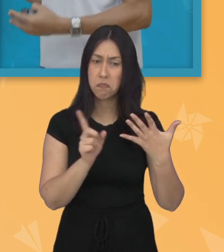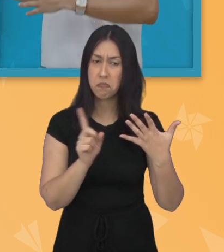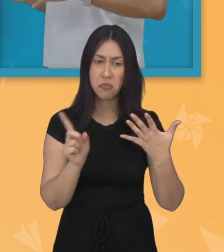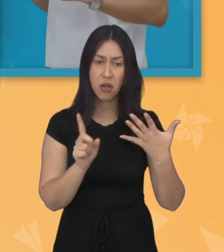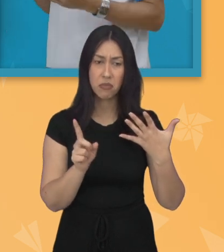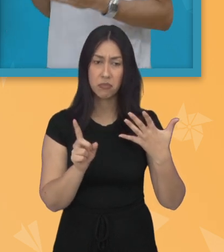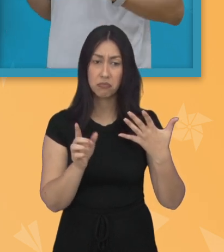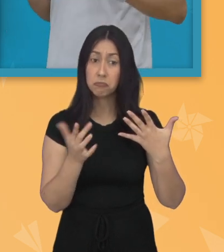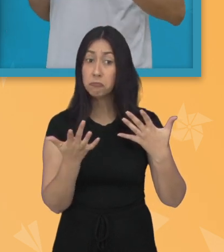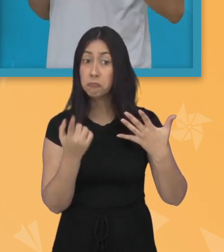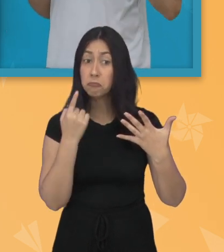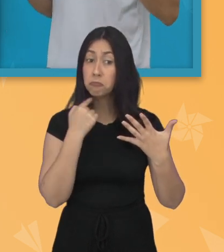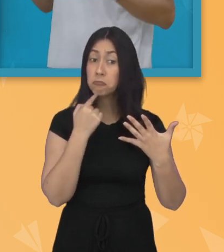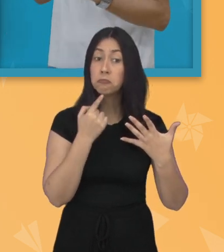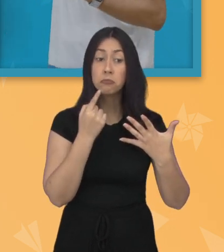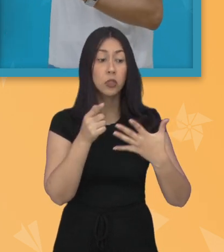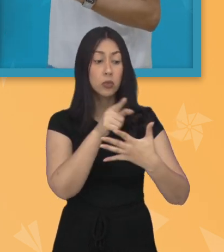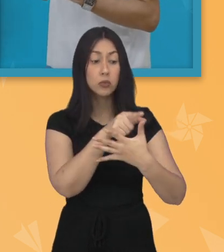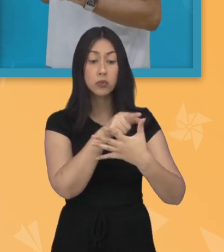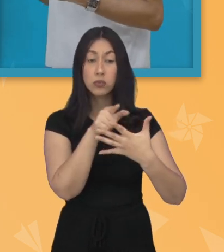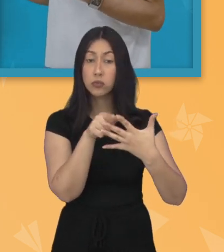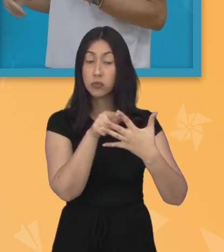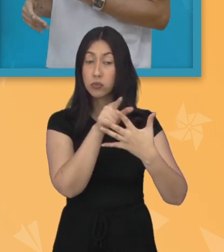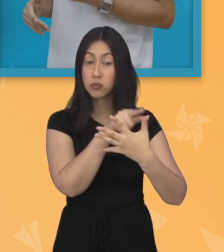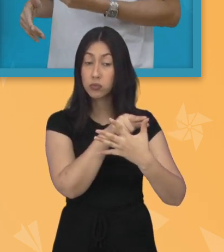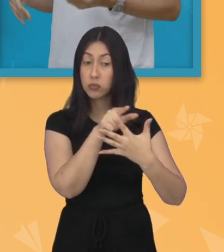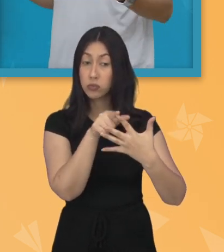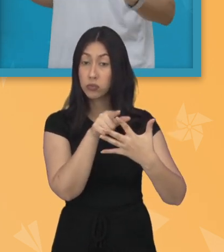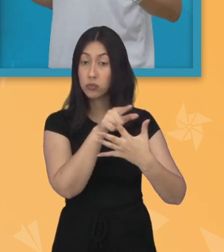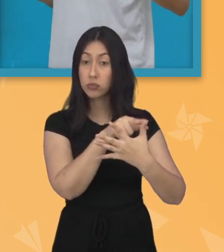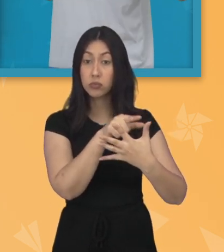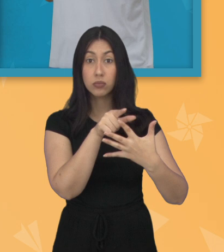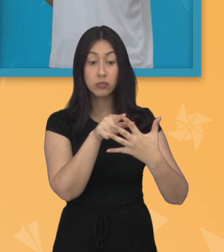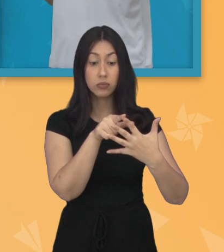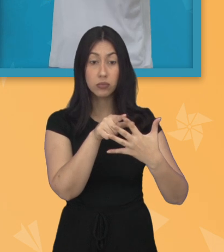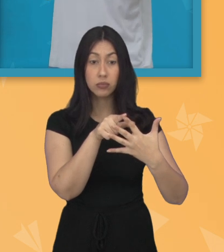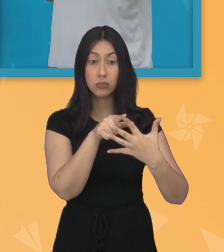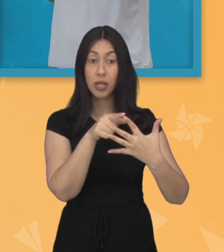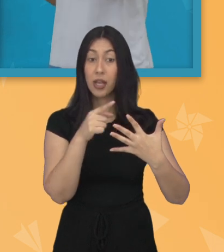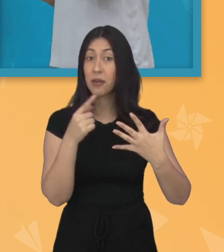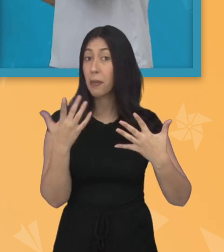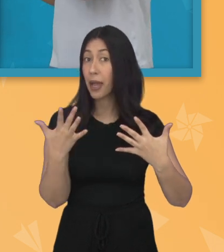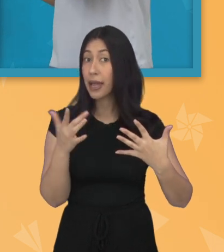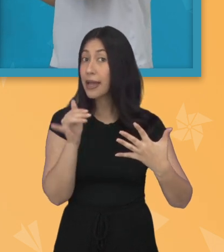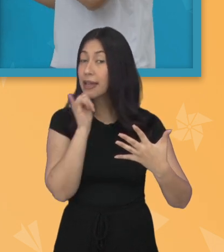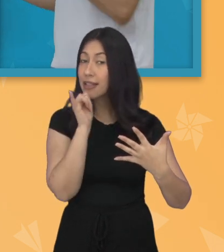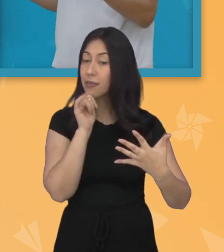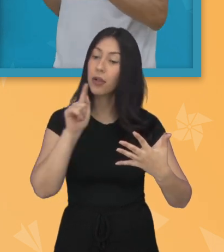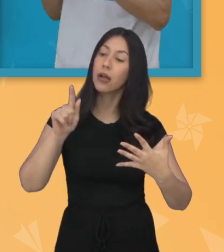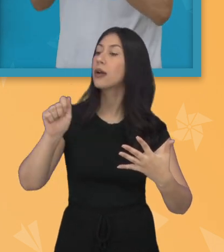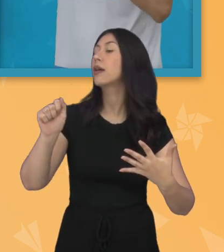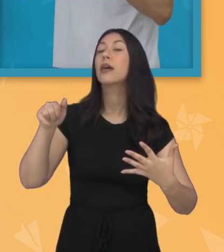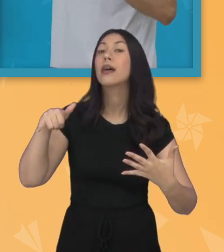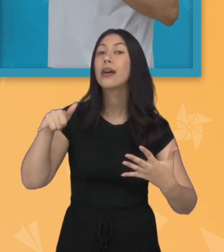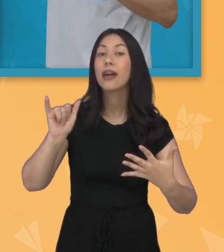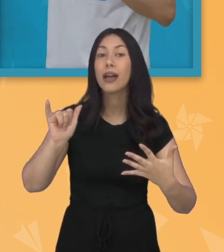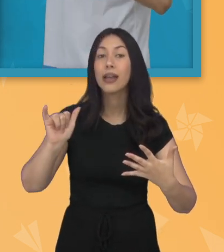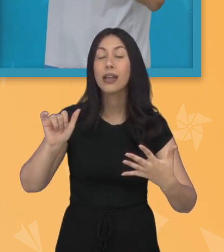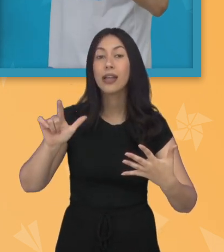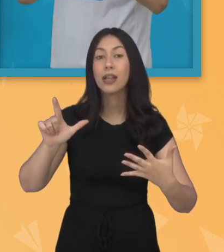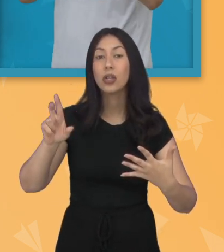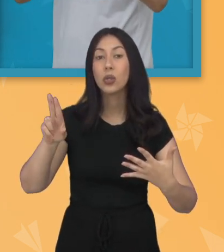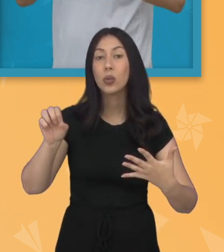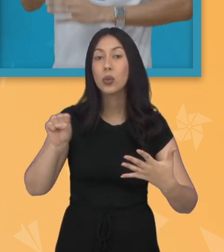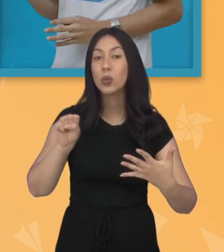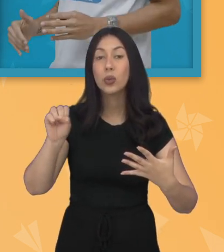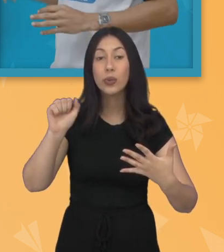Então a gente ficaria principalmente ali com Lavoisier e Proust. Vocês viram que nem de Gay-Lussac está aqui, por exemplo. Então a gente não precisava nem ter